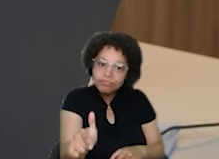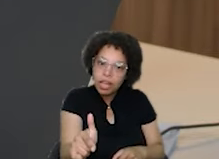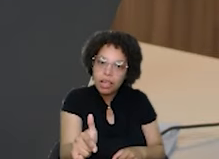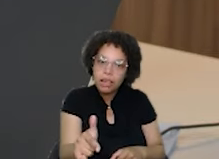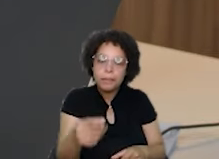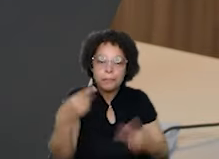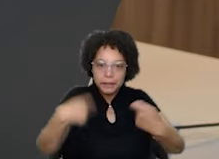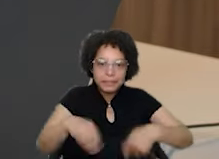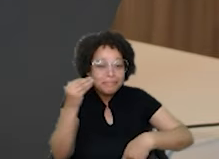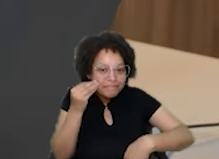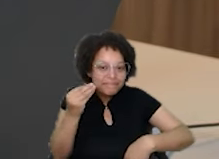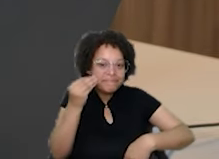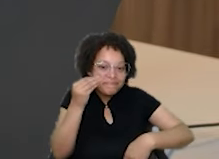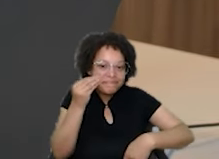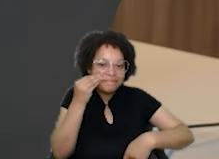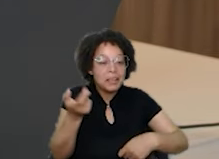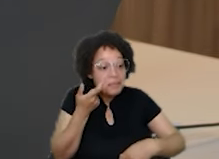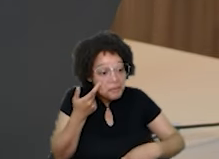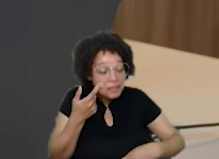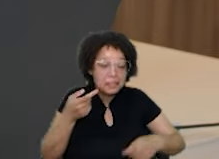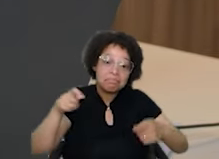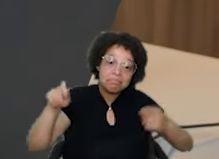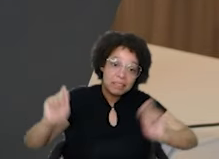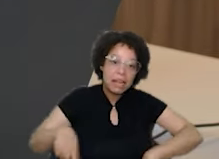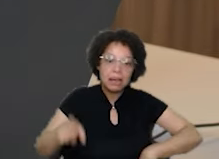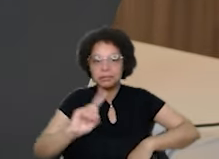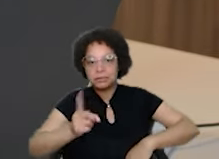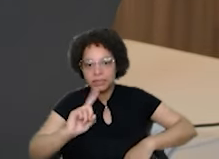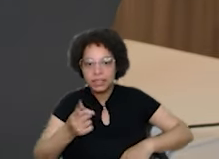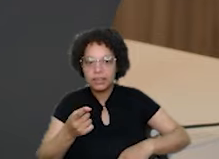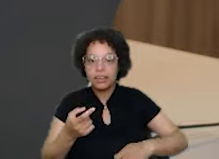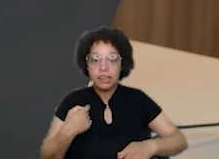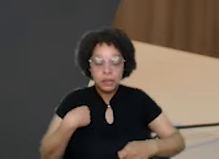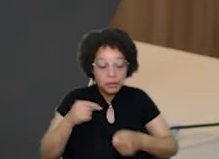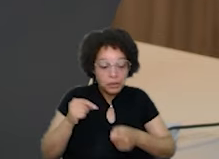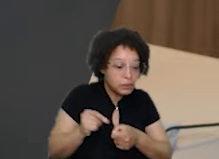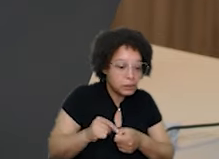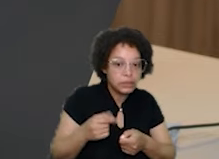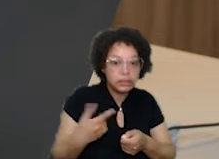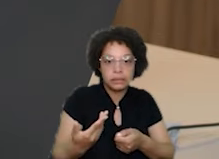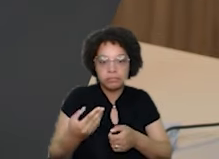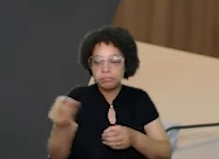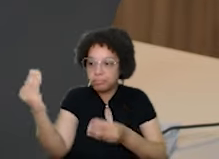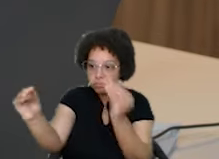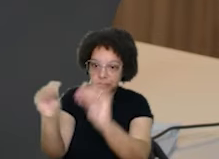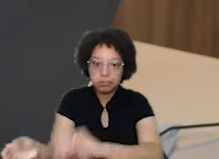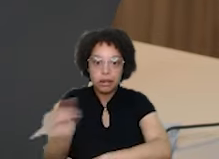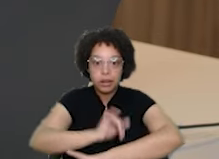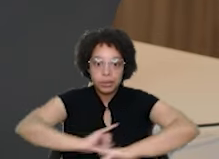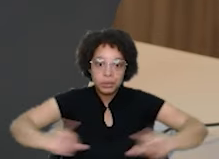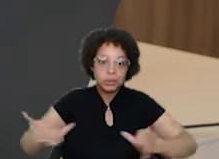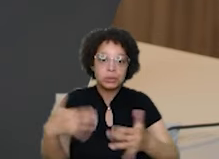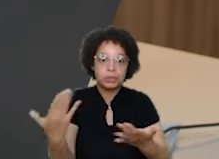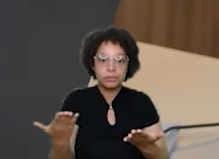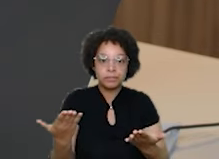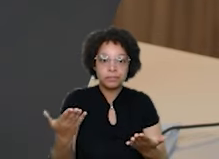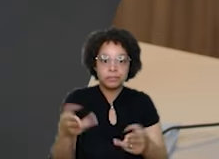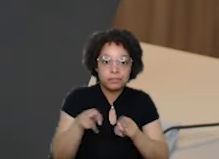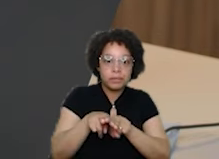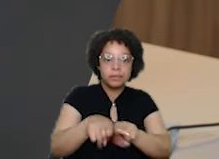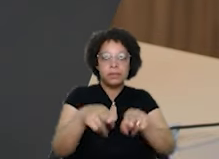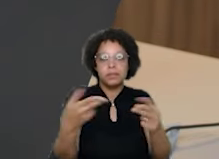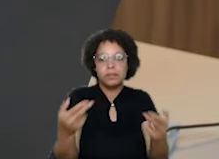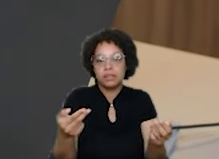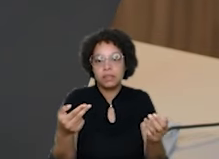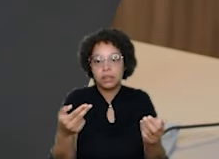testar tem que ver se funciona se não funcionou fiz uma ação fiz um disparo fiz um patrocinado fiz Qual é